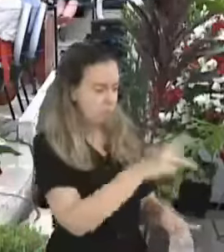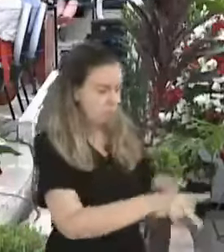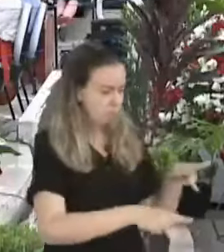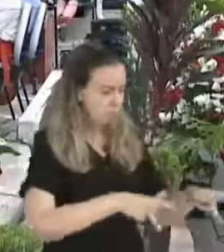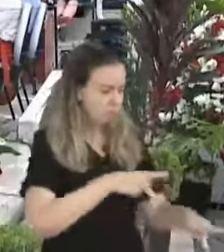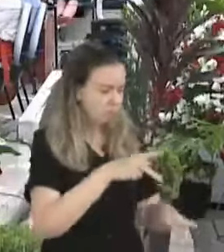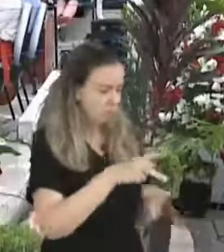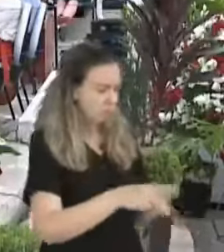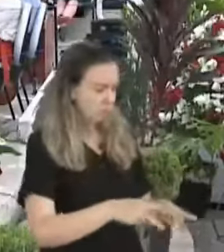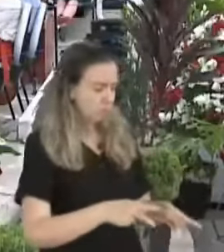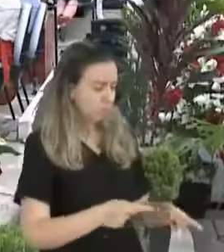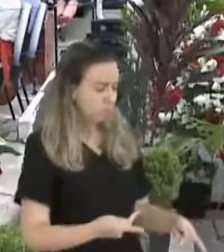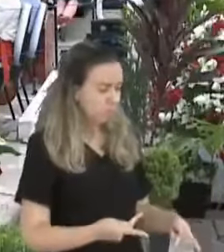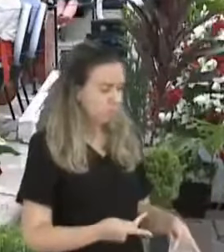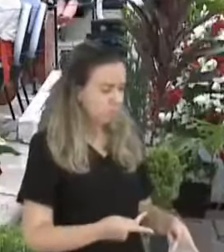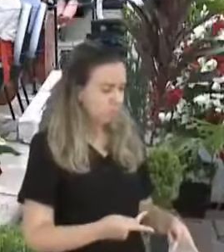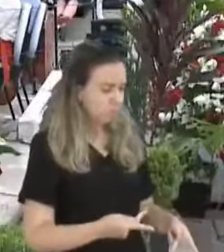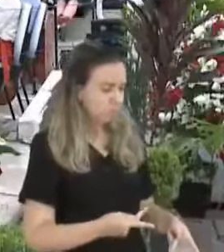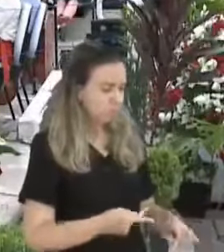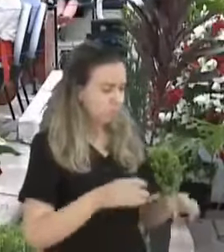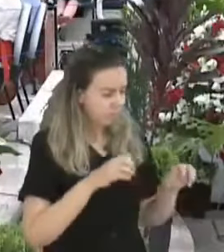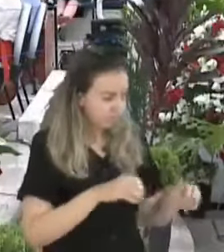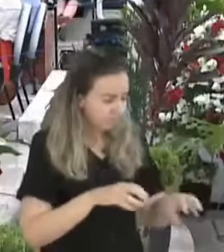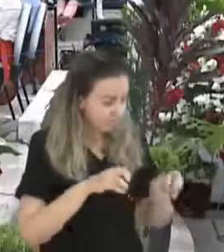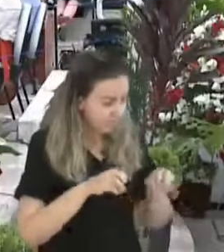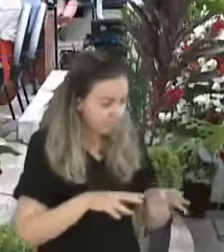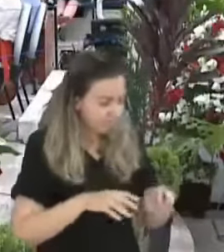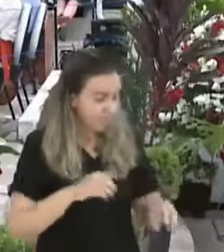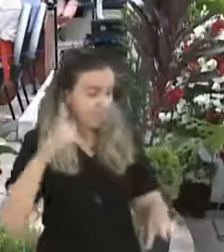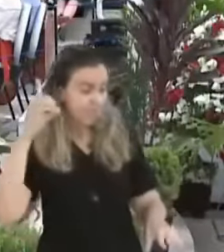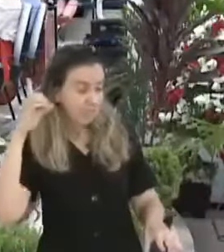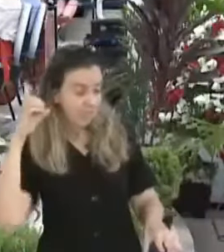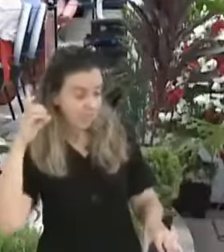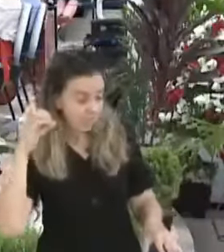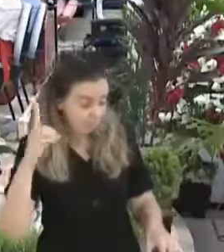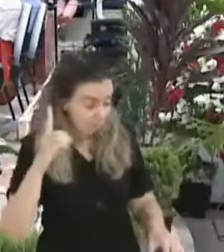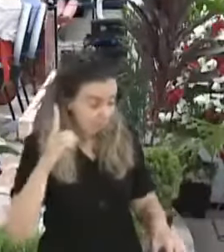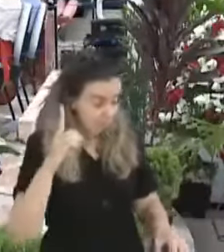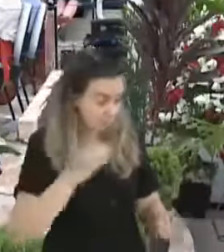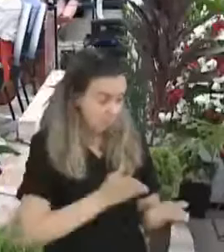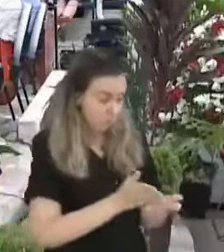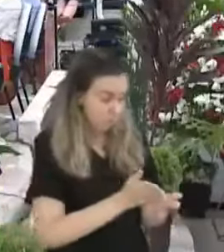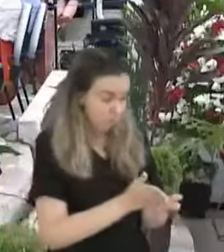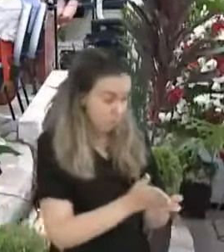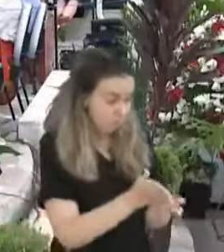nome e também implorarem voltado para esta casa e se converterem,